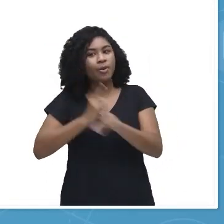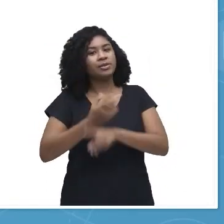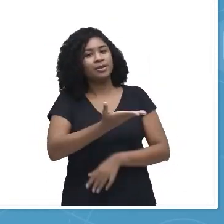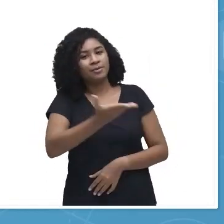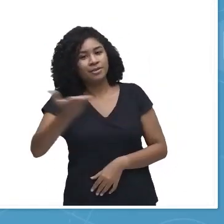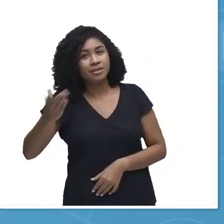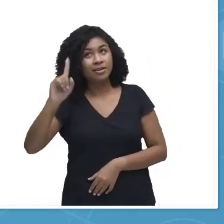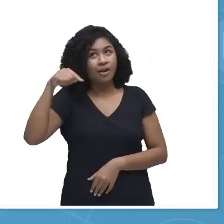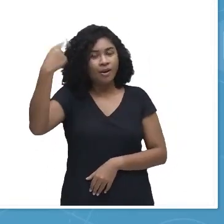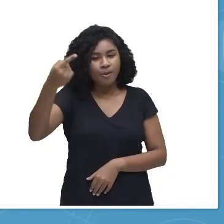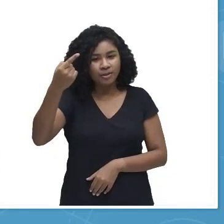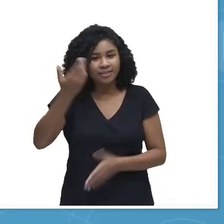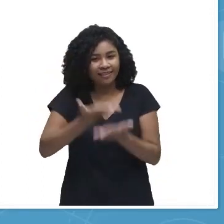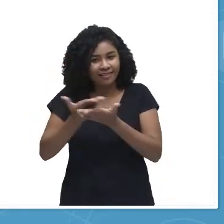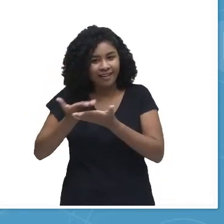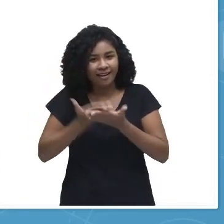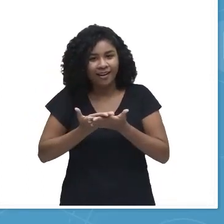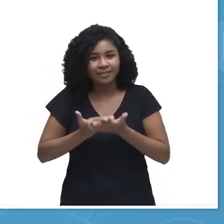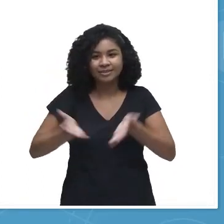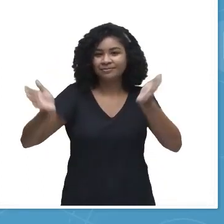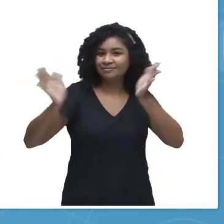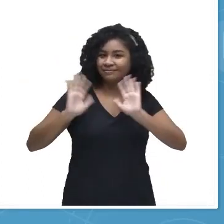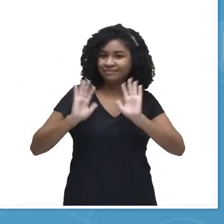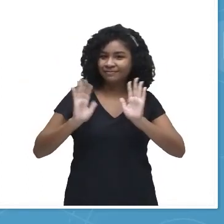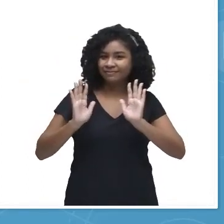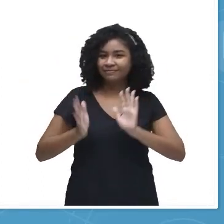nas próximas aulas, ok, gente? Até a próxima.